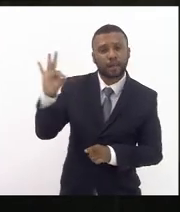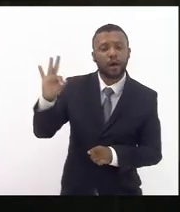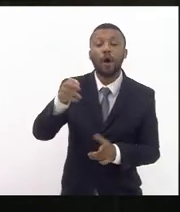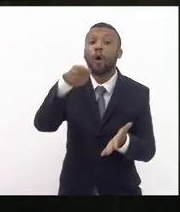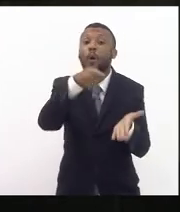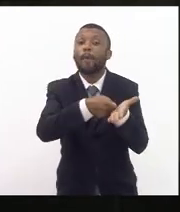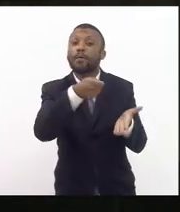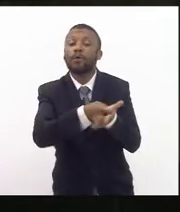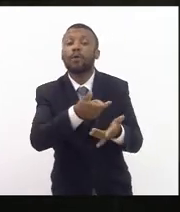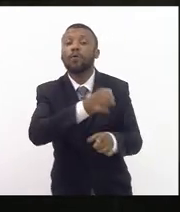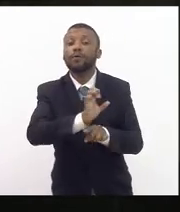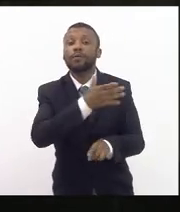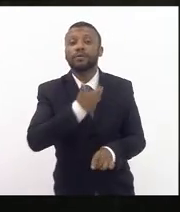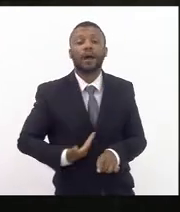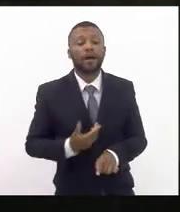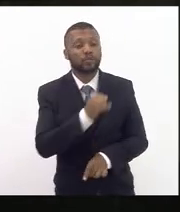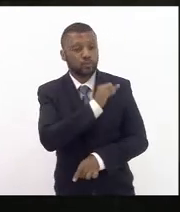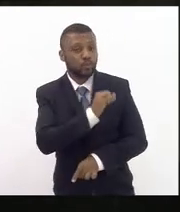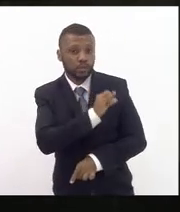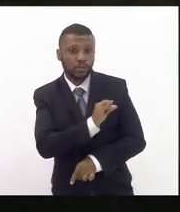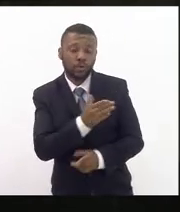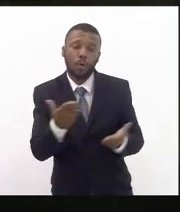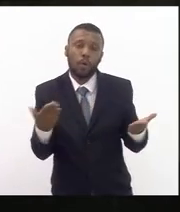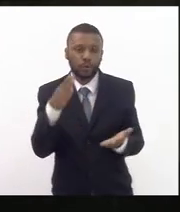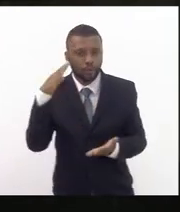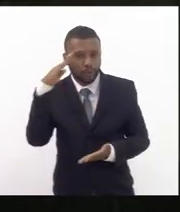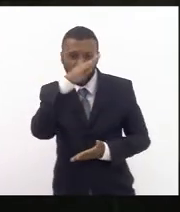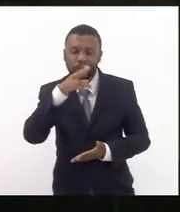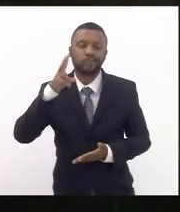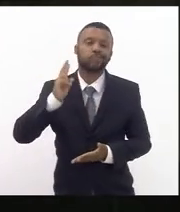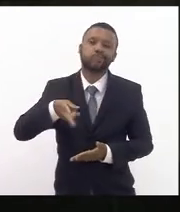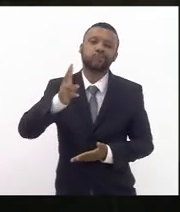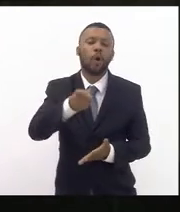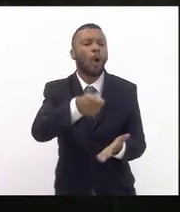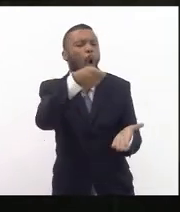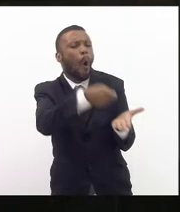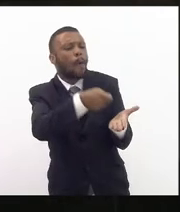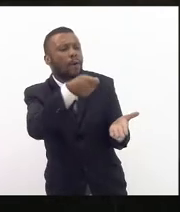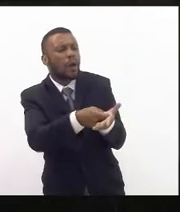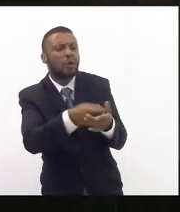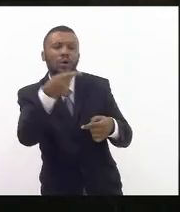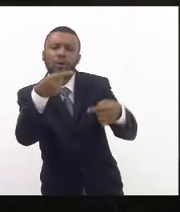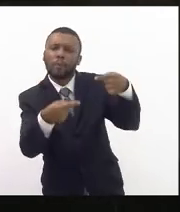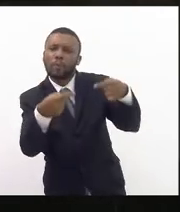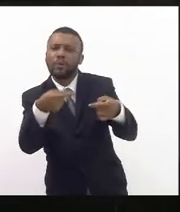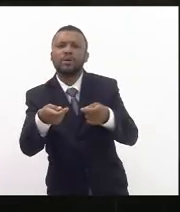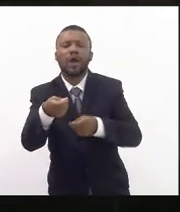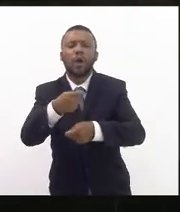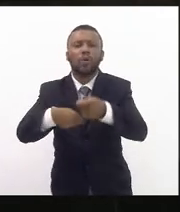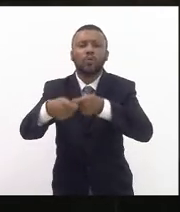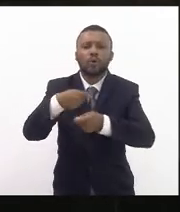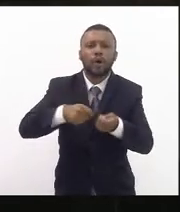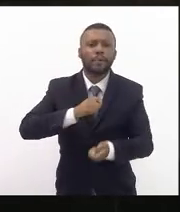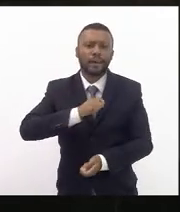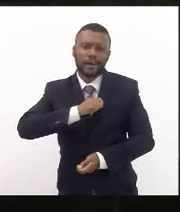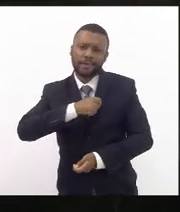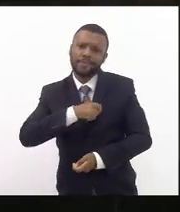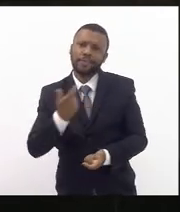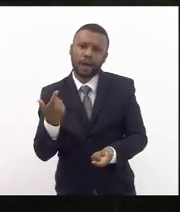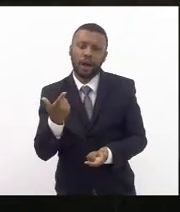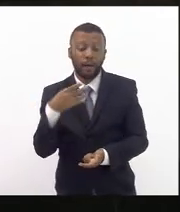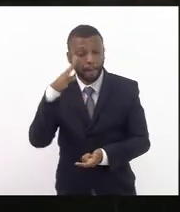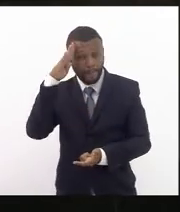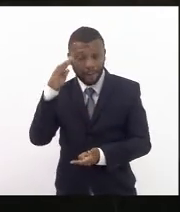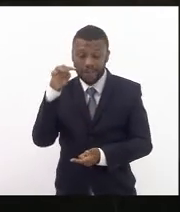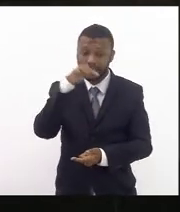submeteu o Estado do Rio de Janeiro. Hoje, Bolsonaro continua submetendo com a sua política econômica e fiscal, e aqui no Estado